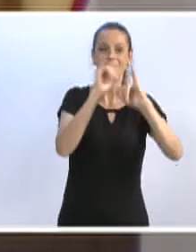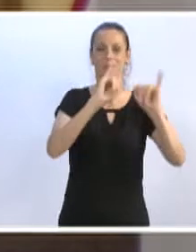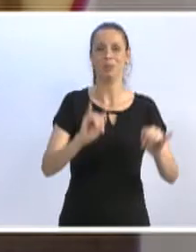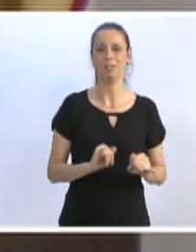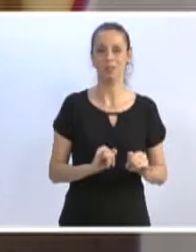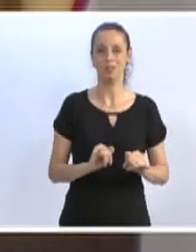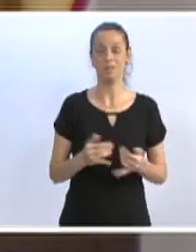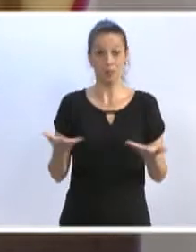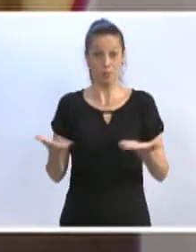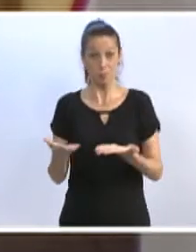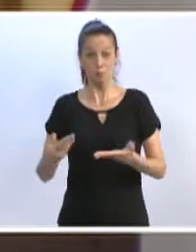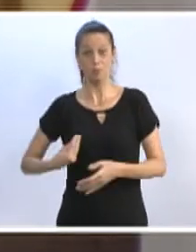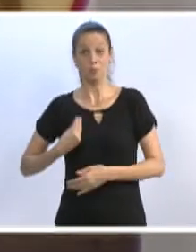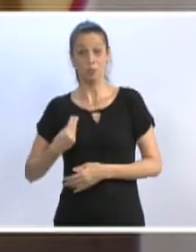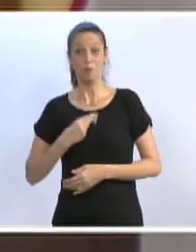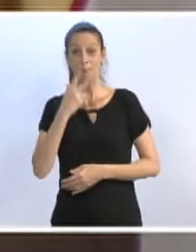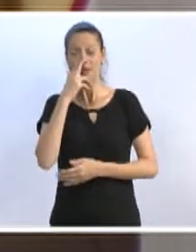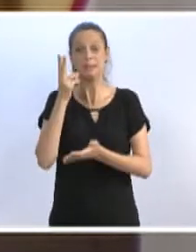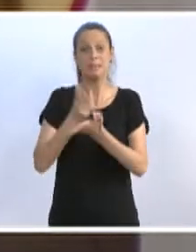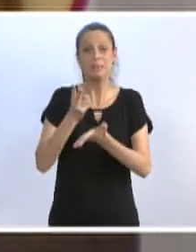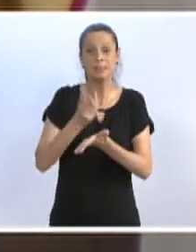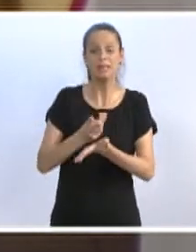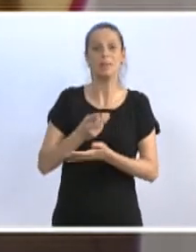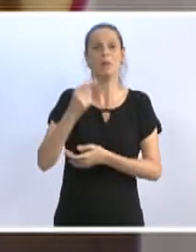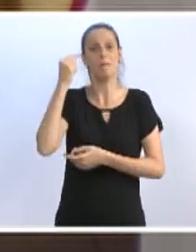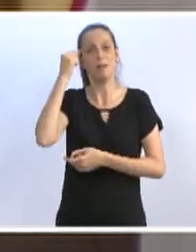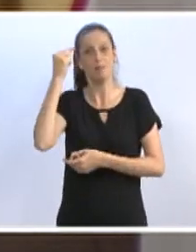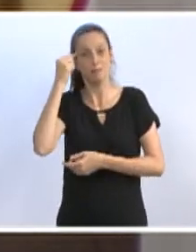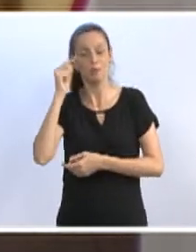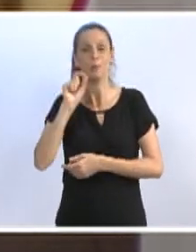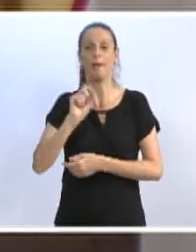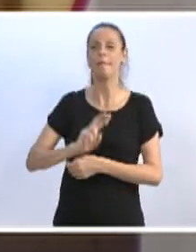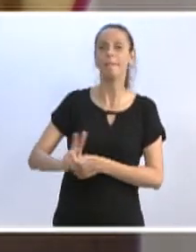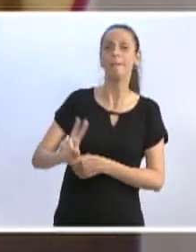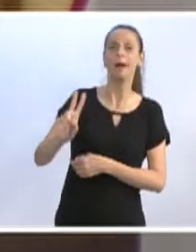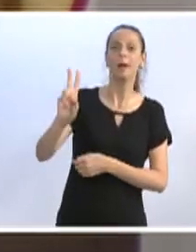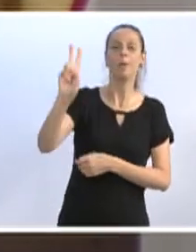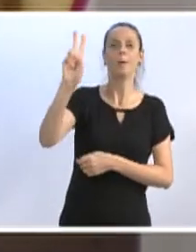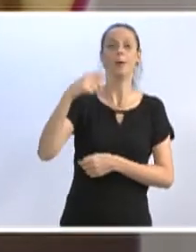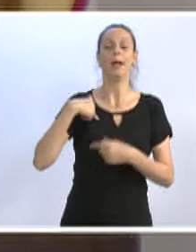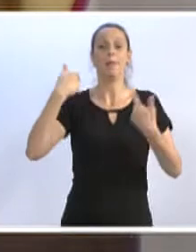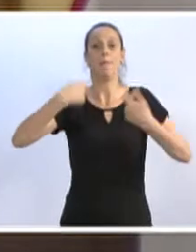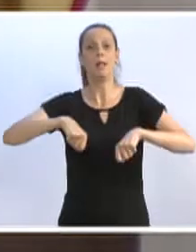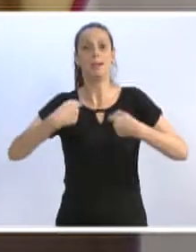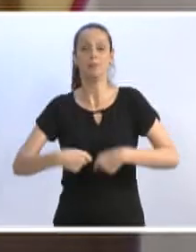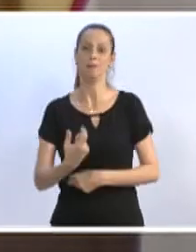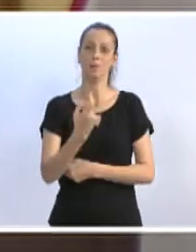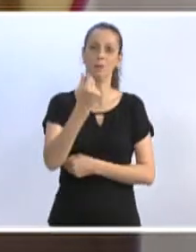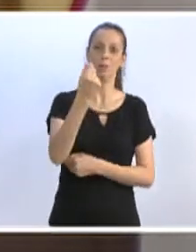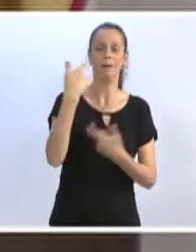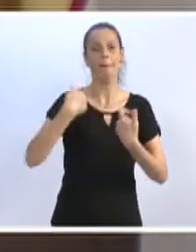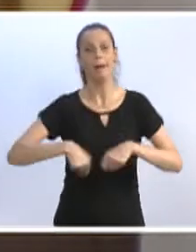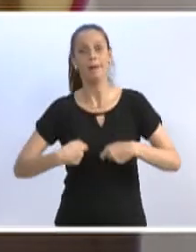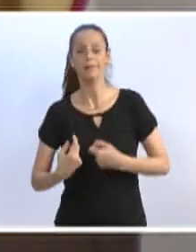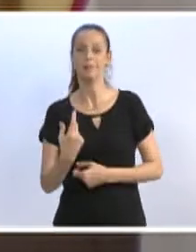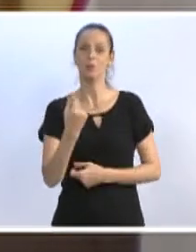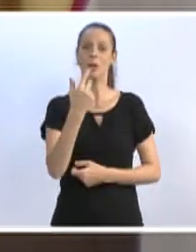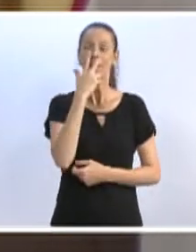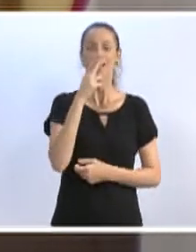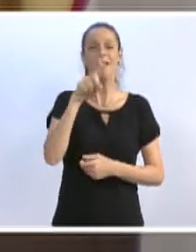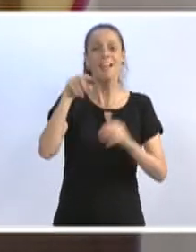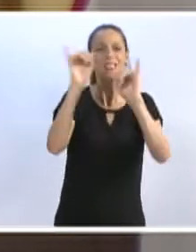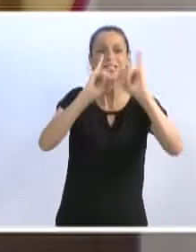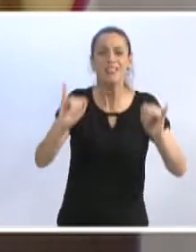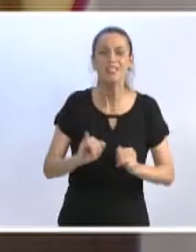o nosso dia é endereçado a cuidar desta escala de valores que colocamos. Eu preciso do dinheiro,